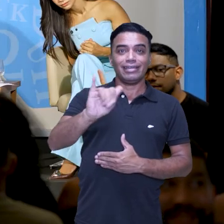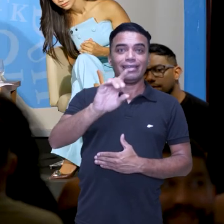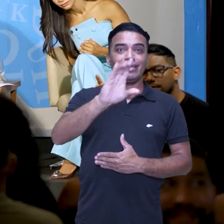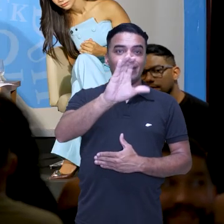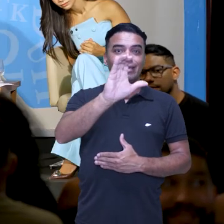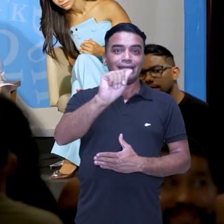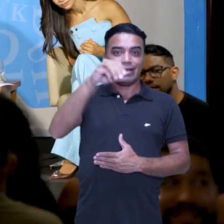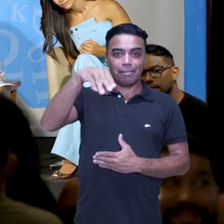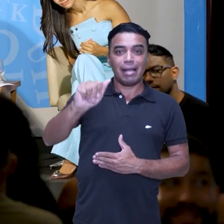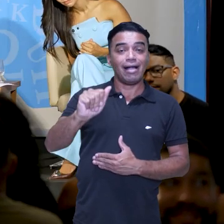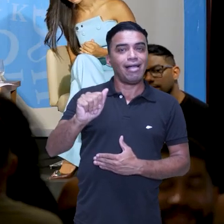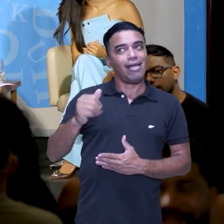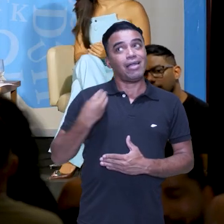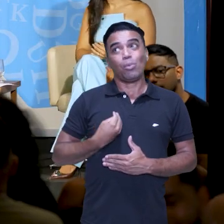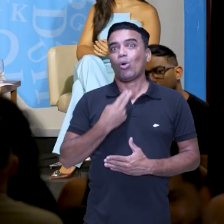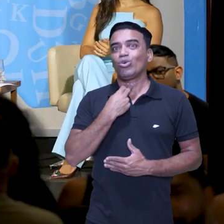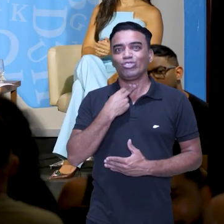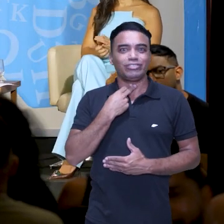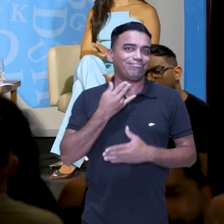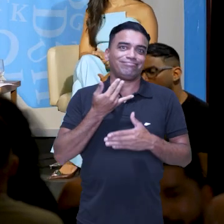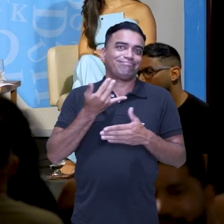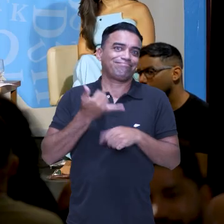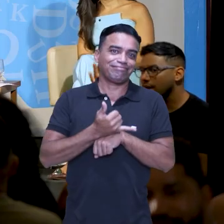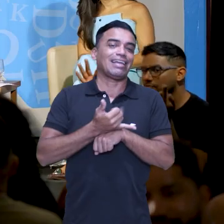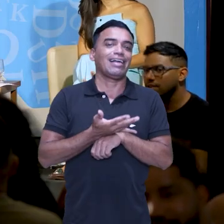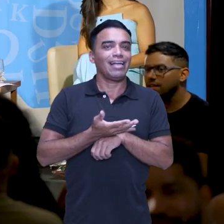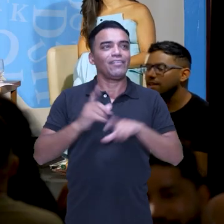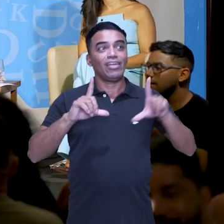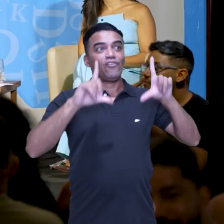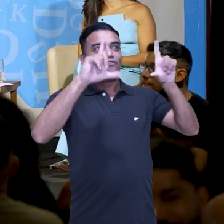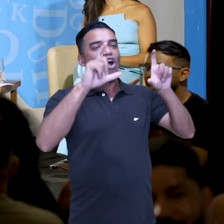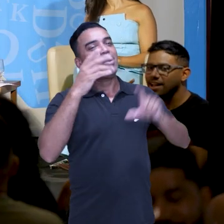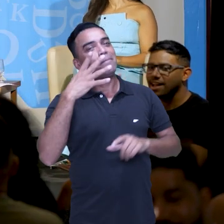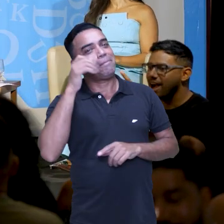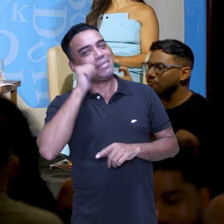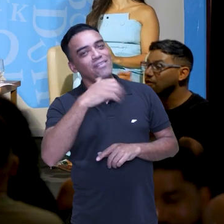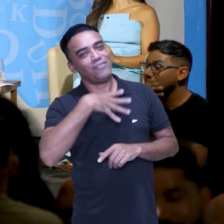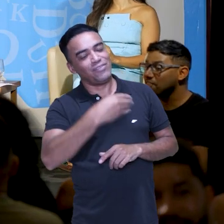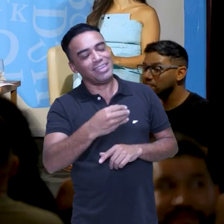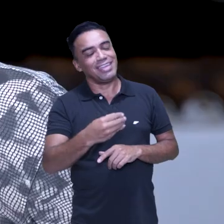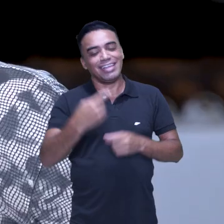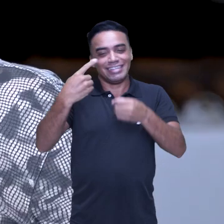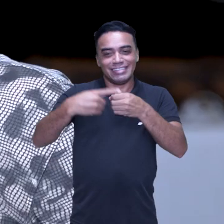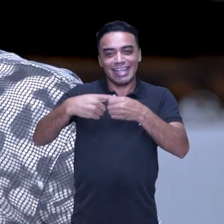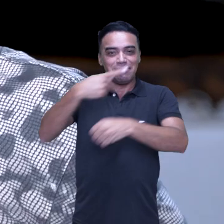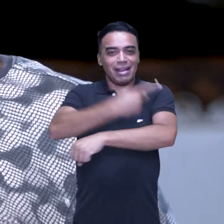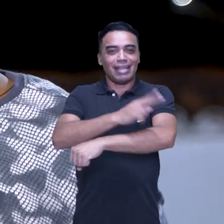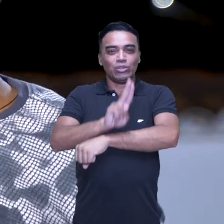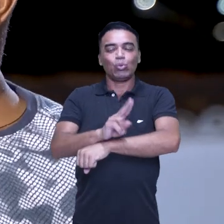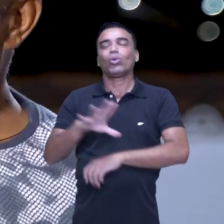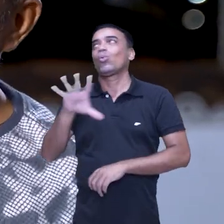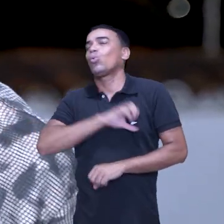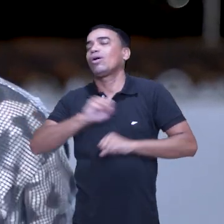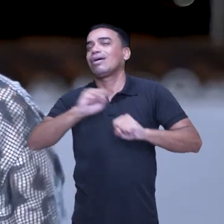pôde vir hoje. Eu só tenho que agradecer, muito obrigado. Fico muito feliz de ver a foto da minha filha ali na minha cidade, que eu amo demais, né, não?